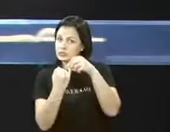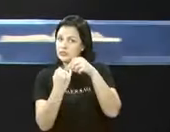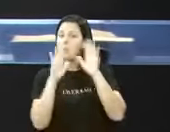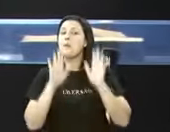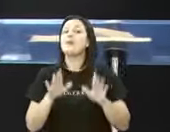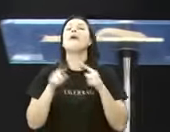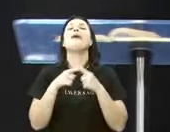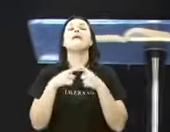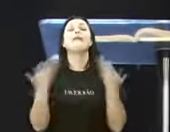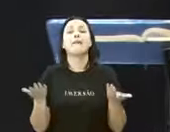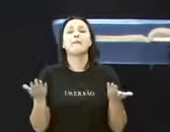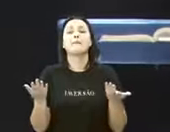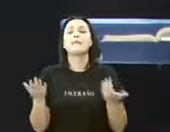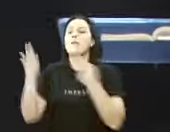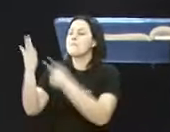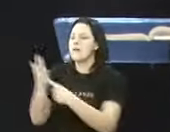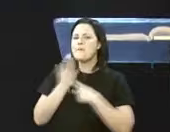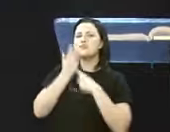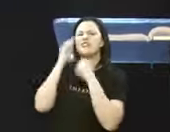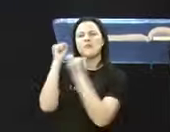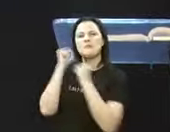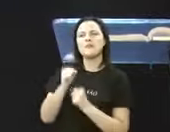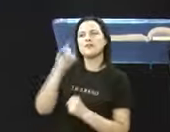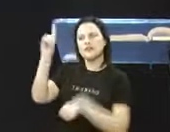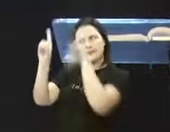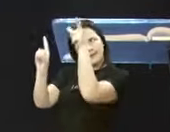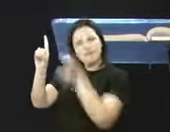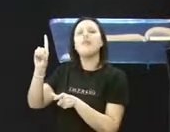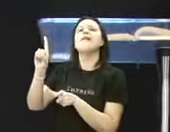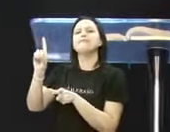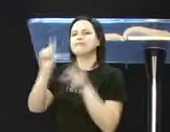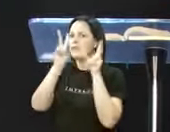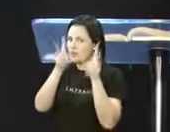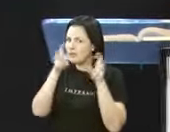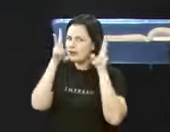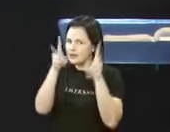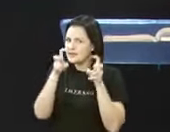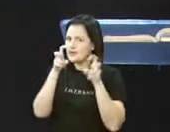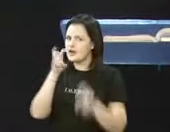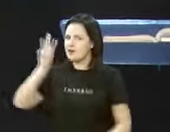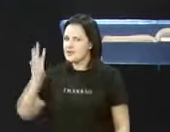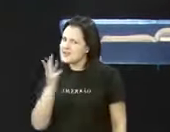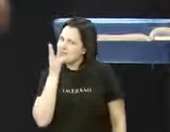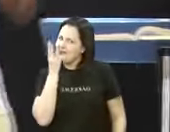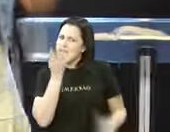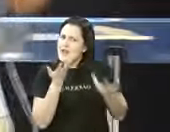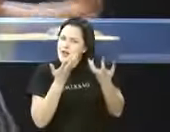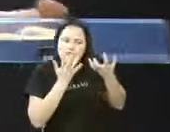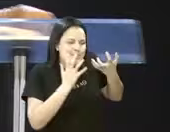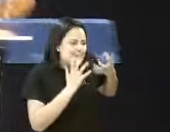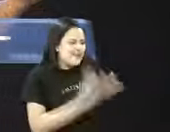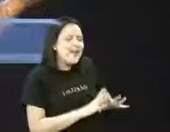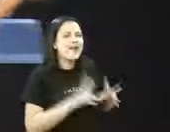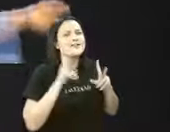o poder de quem Ele é. Então perceba, não tem Isaías querendo ser Jeremias, não tem